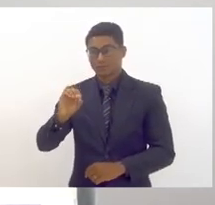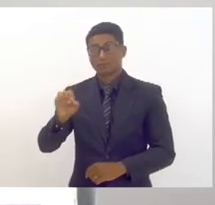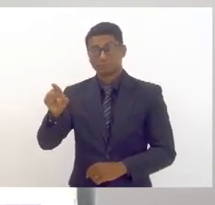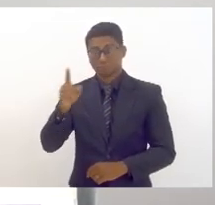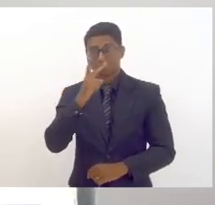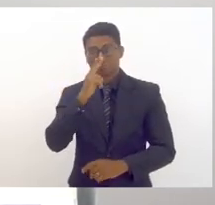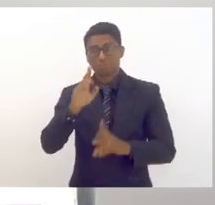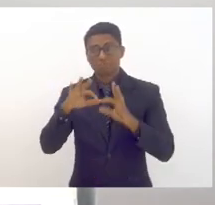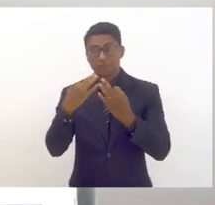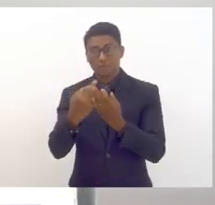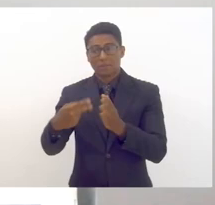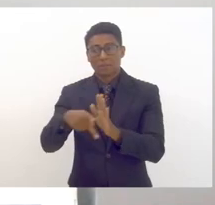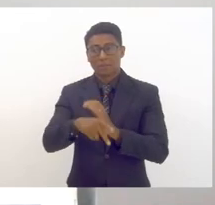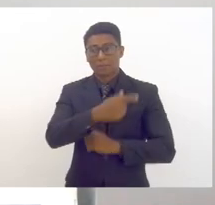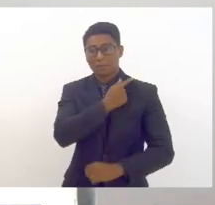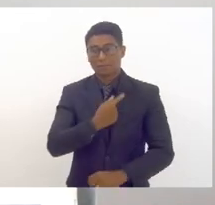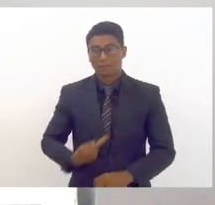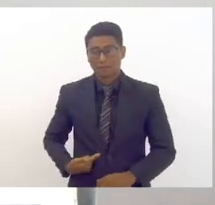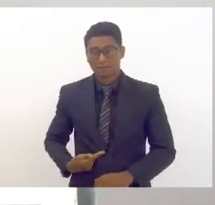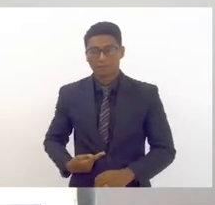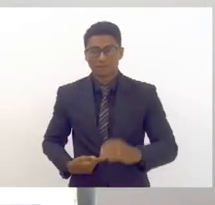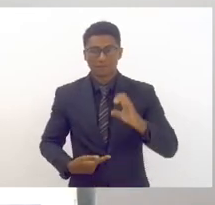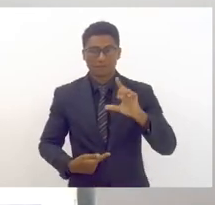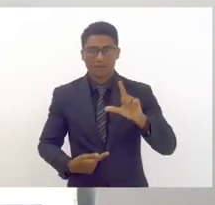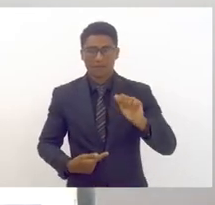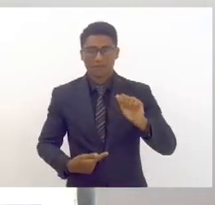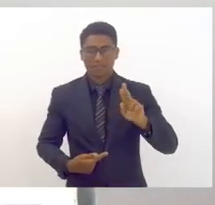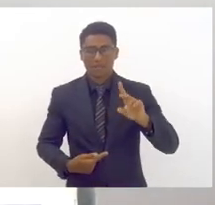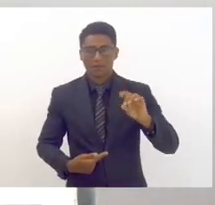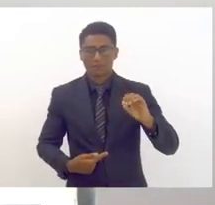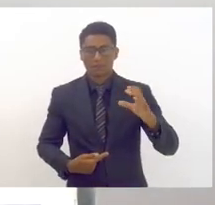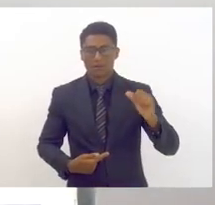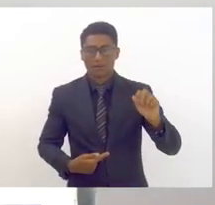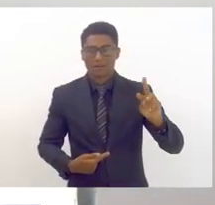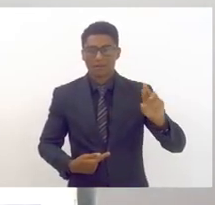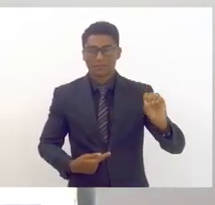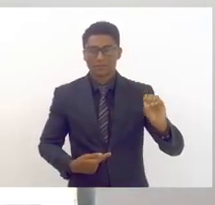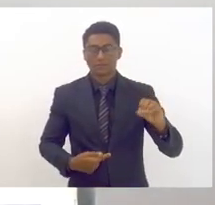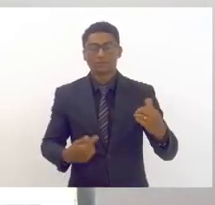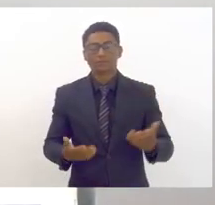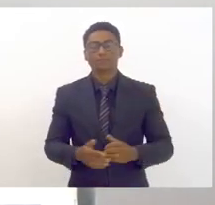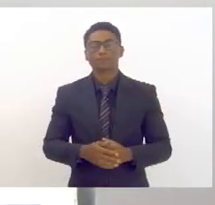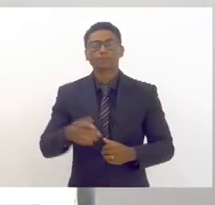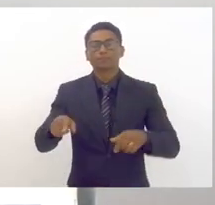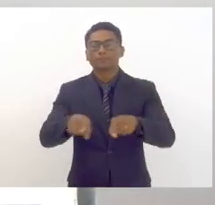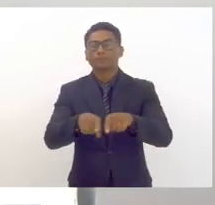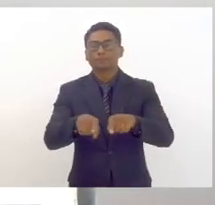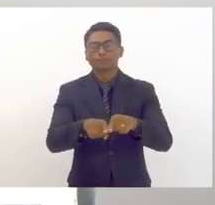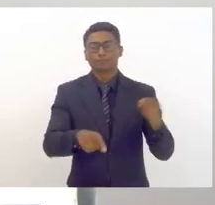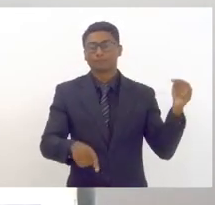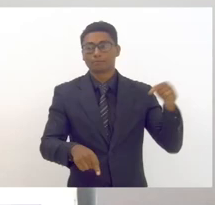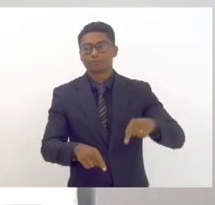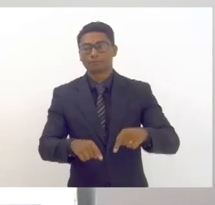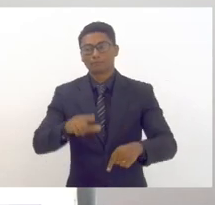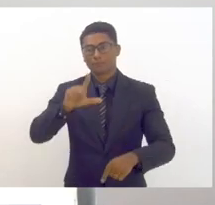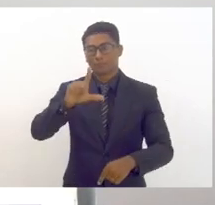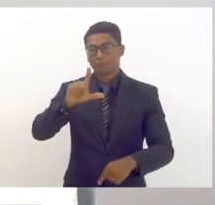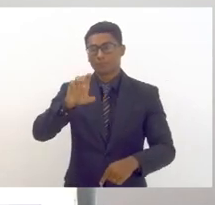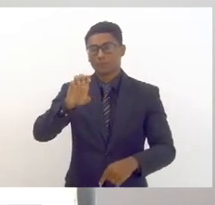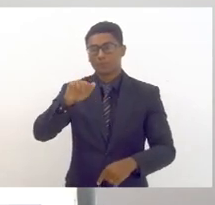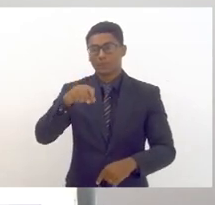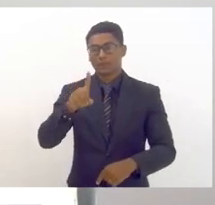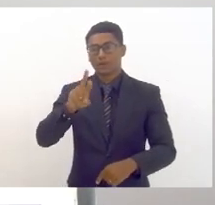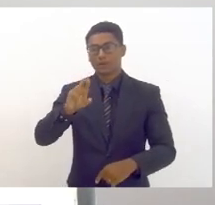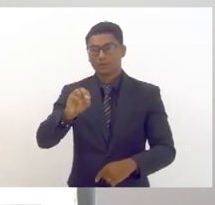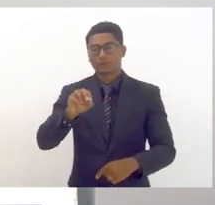né? Cláudio Castro. Leandro da Silva Nunes, coordenador de Alerta e Defesa